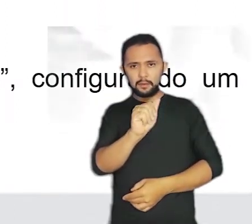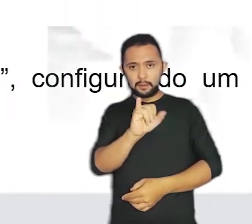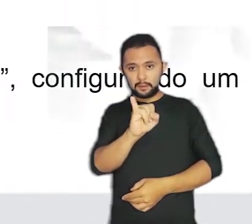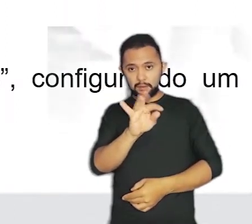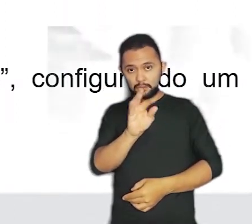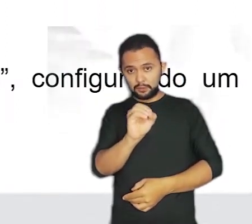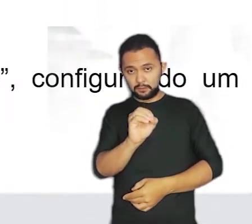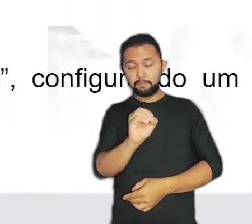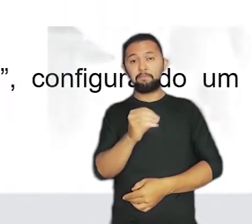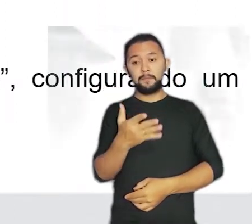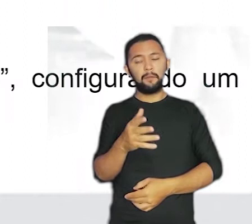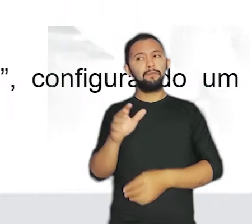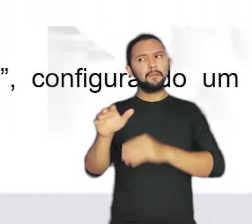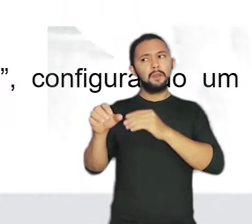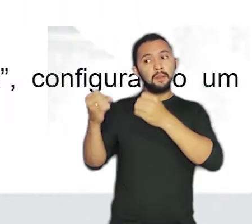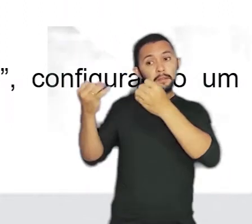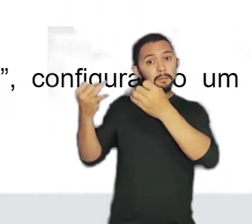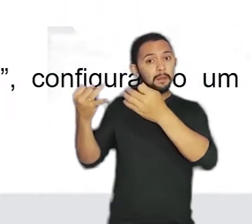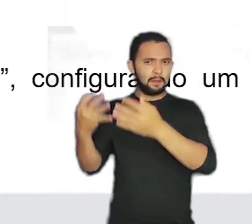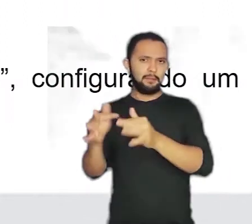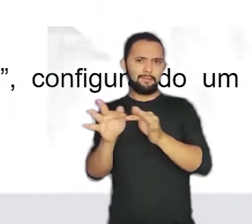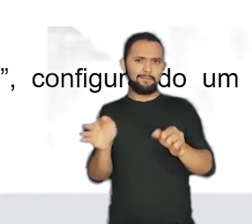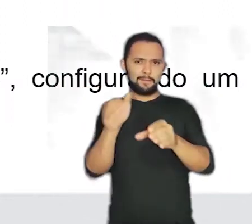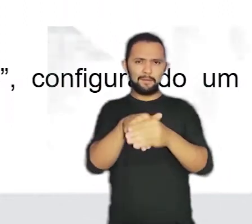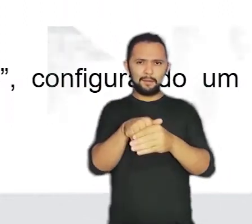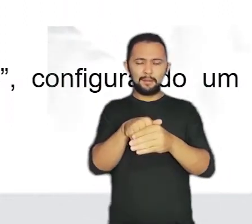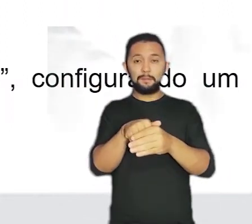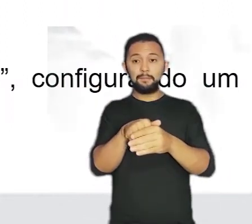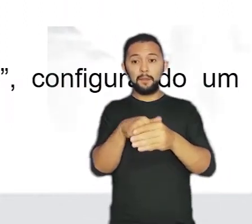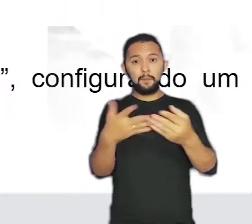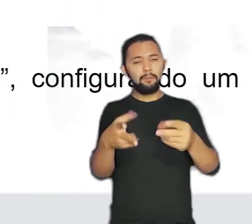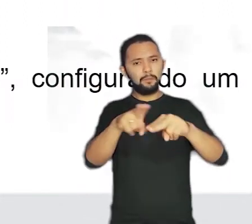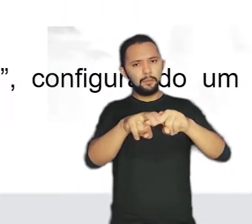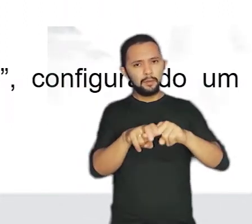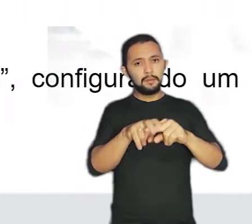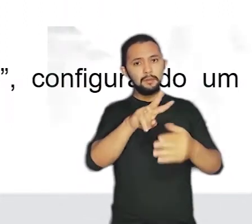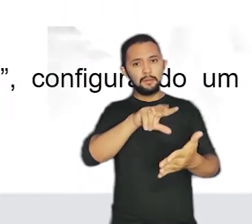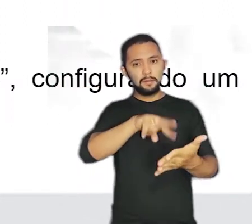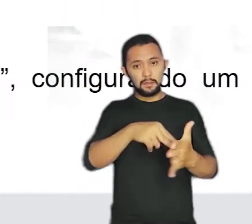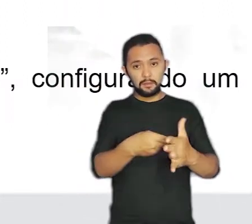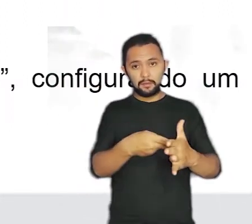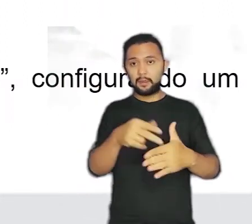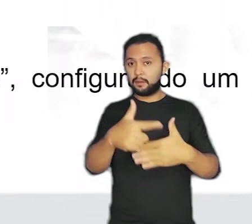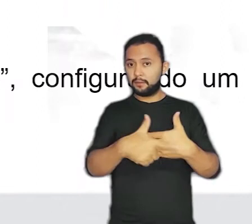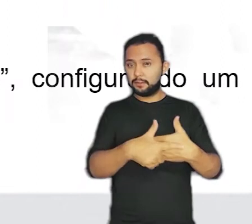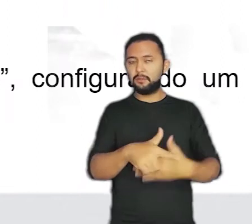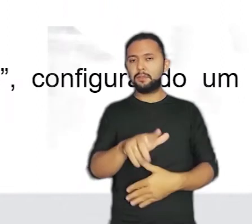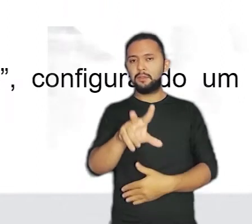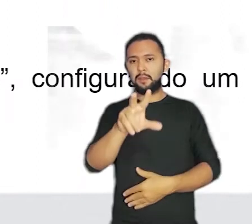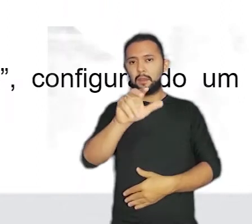explicativo. Então, acima o termo entre vírgula especifica o sujeito Elis Regina. Por isso, é um aposto do tipo explicativo, tá